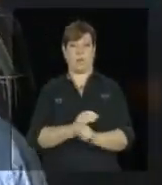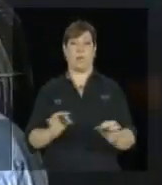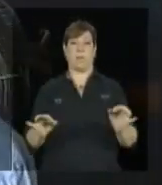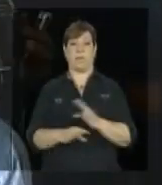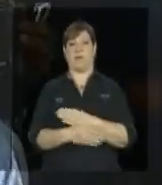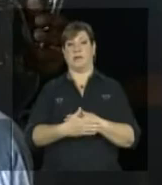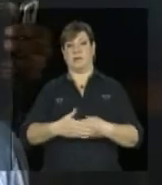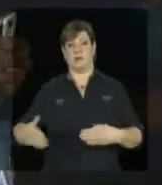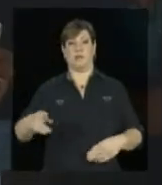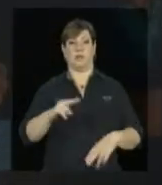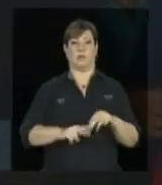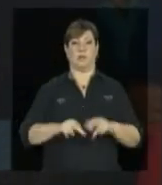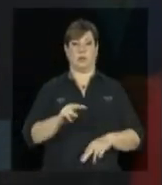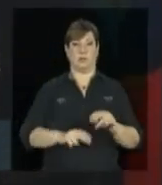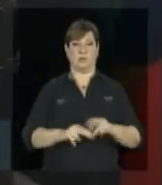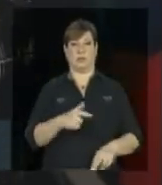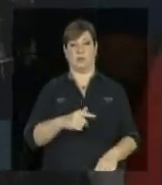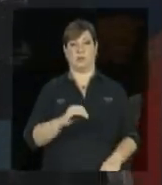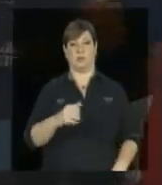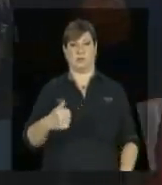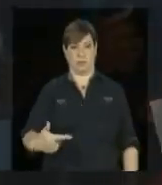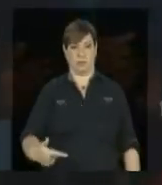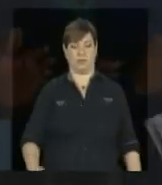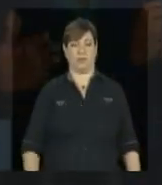concluídas em junho.